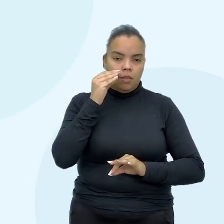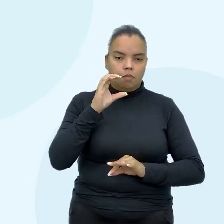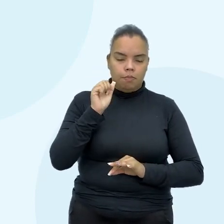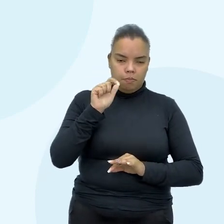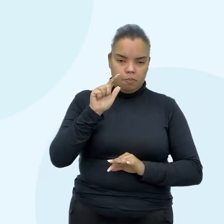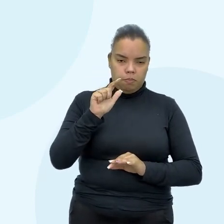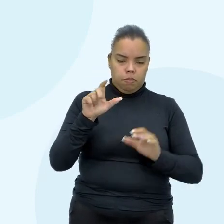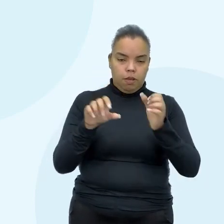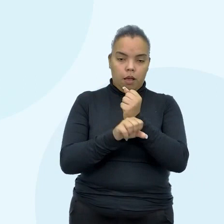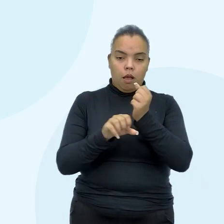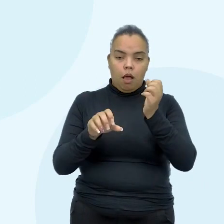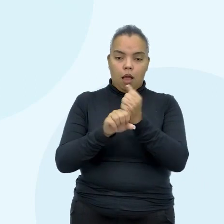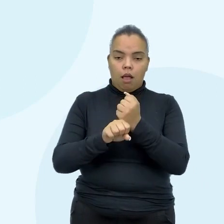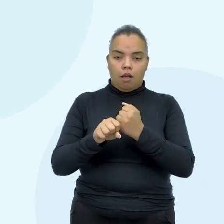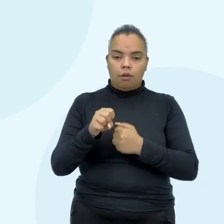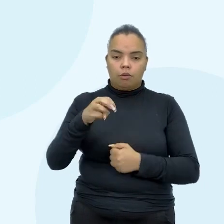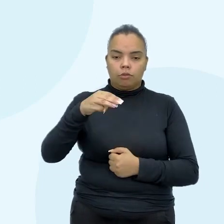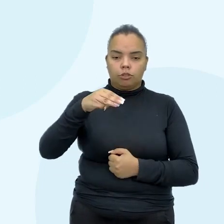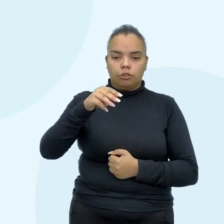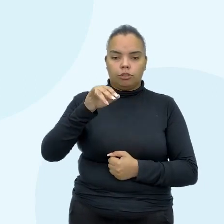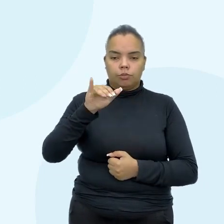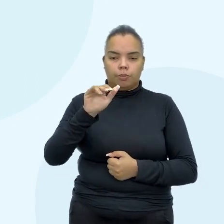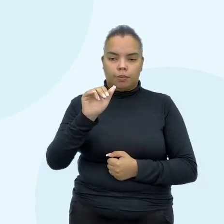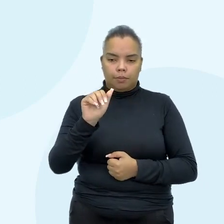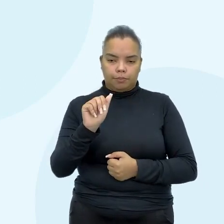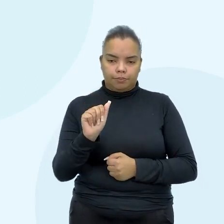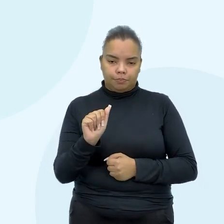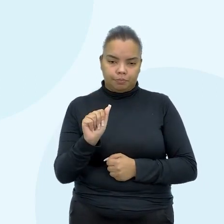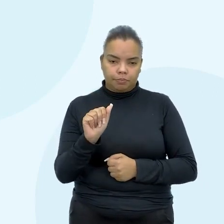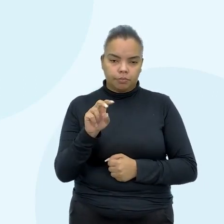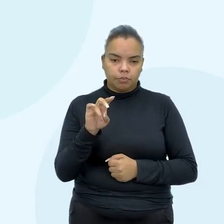meia-vida, só um minutinho.